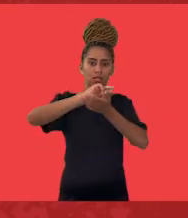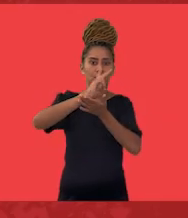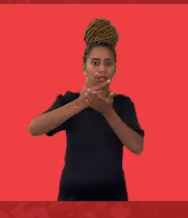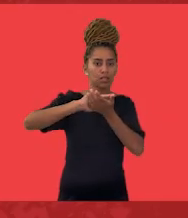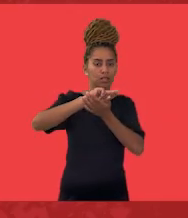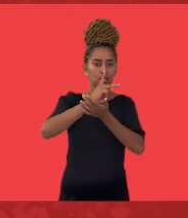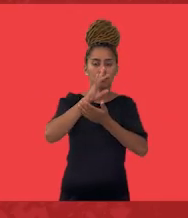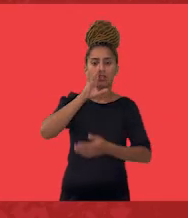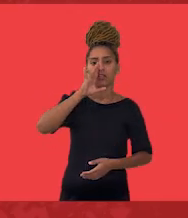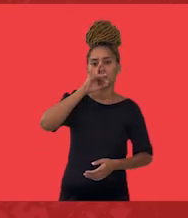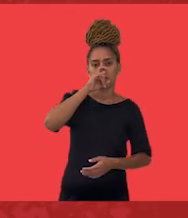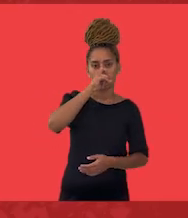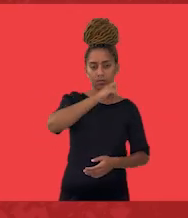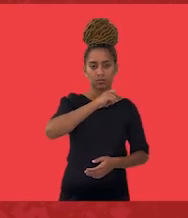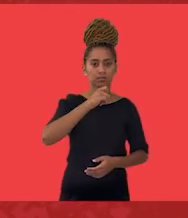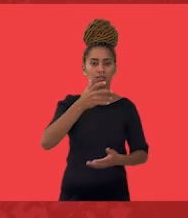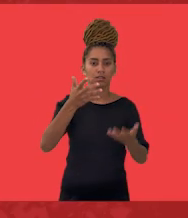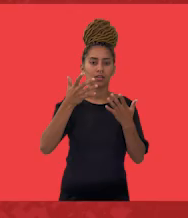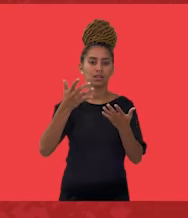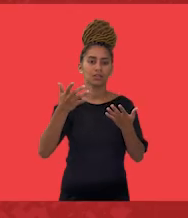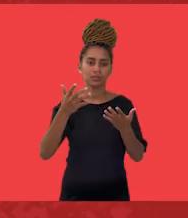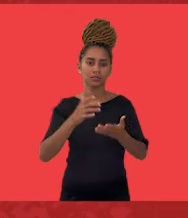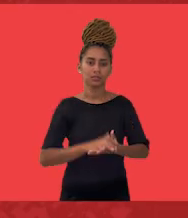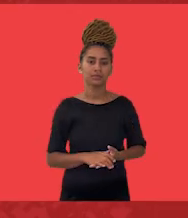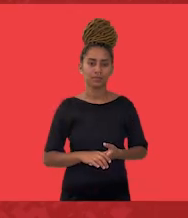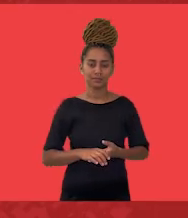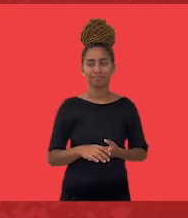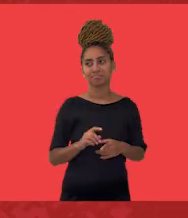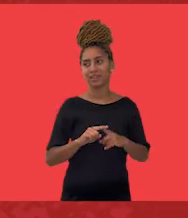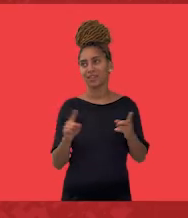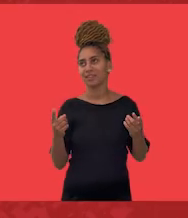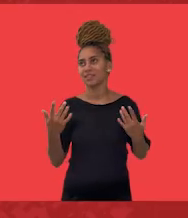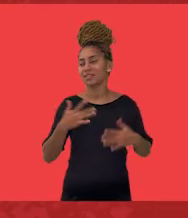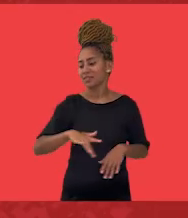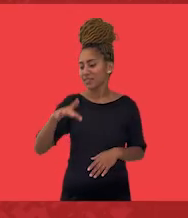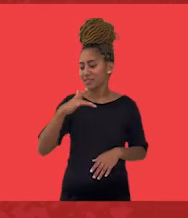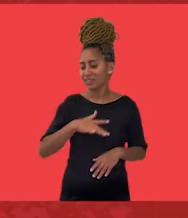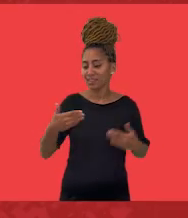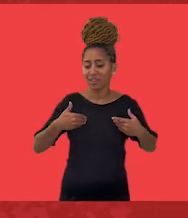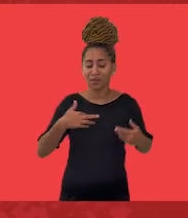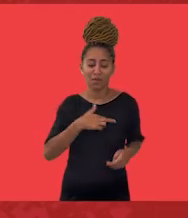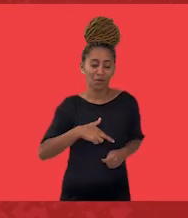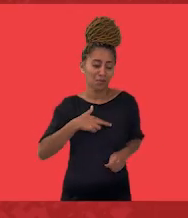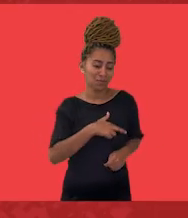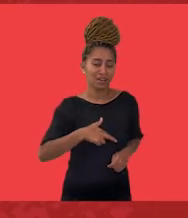um banco. O olhar acidental ou gritar na tua porta, jamais. Aguardo